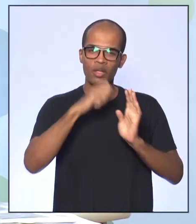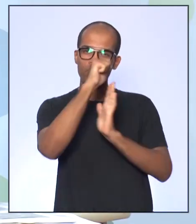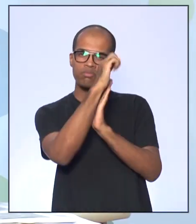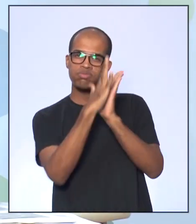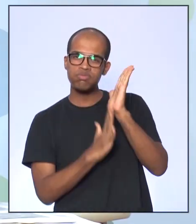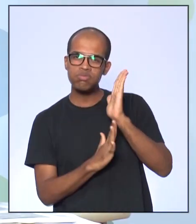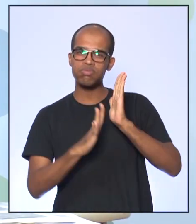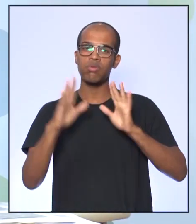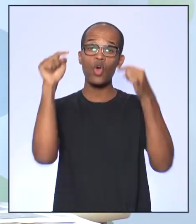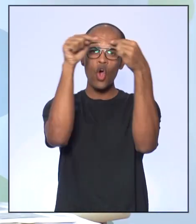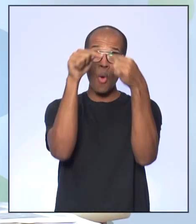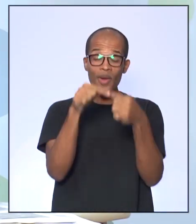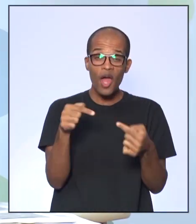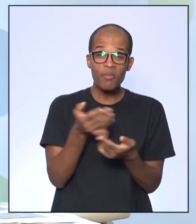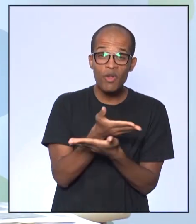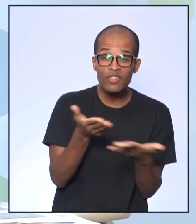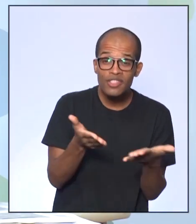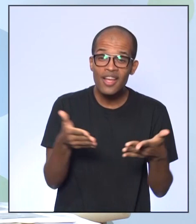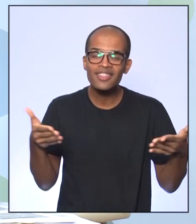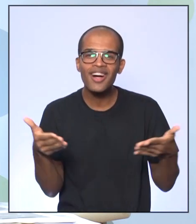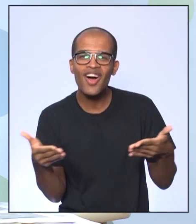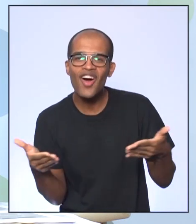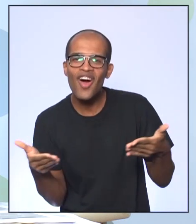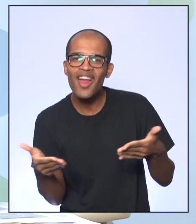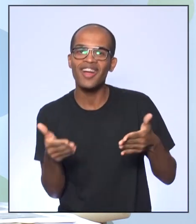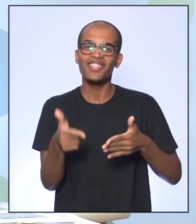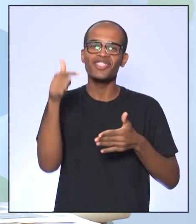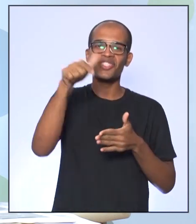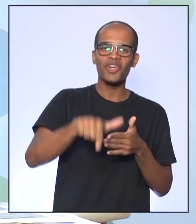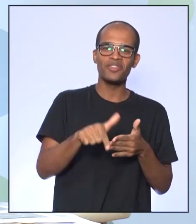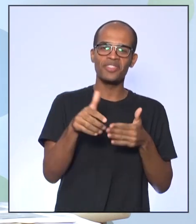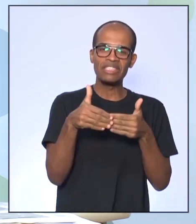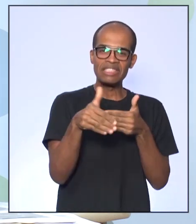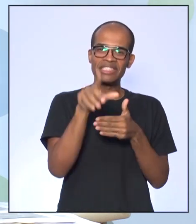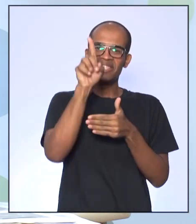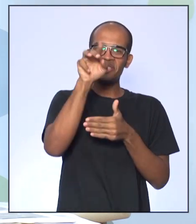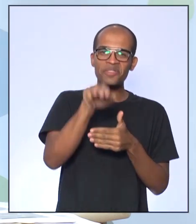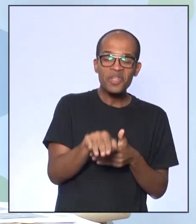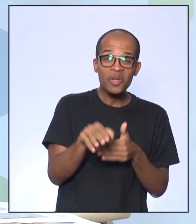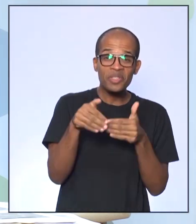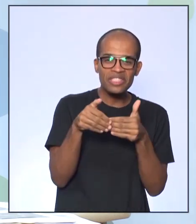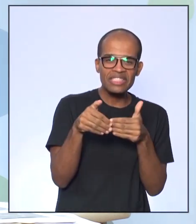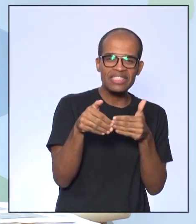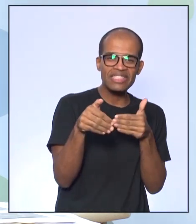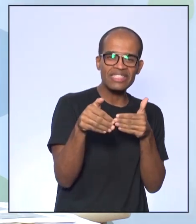para vocês nesse próximo minuto,